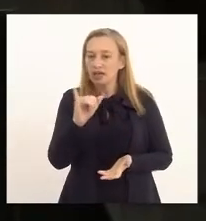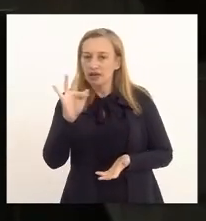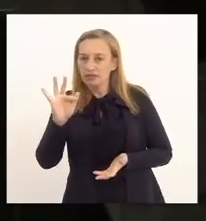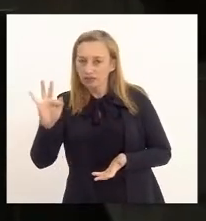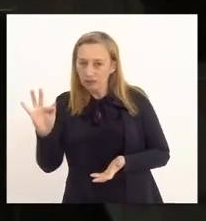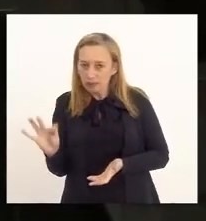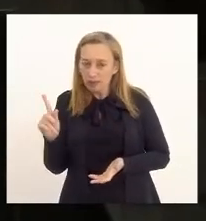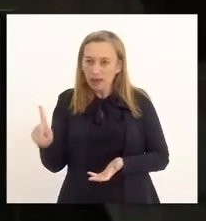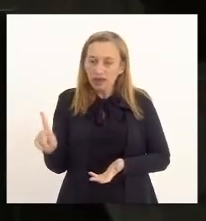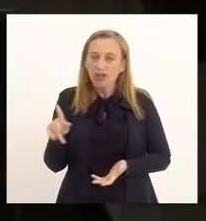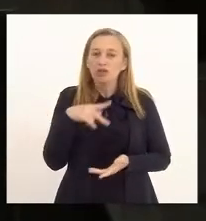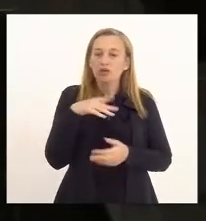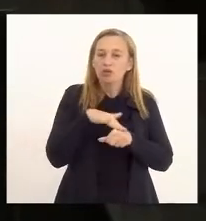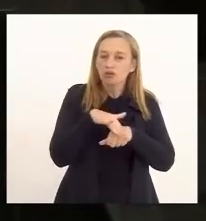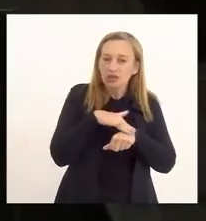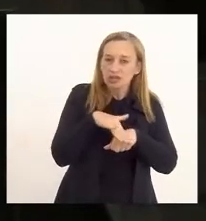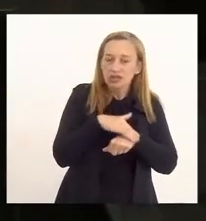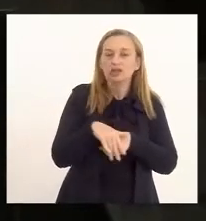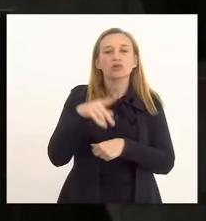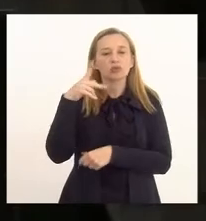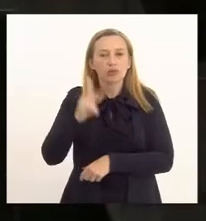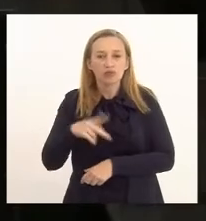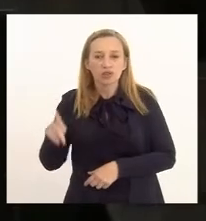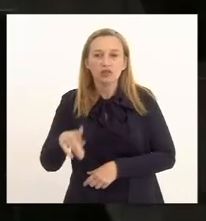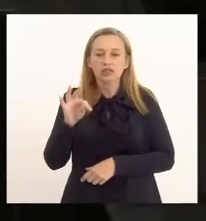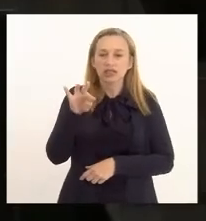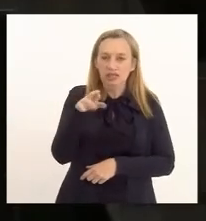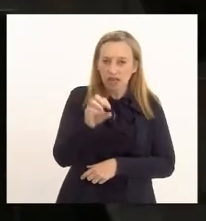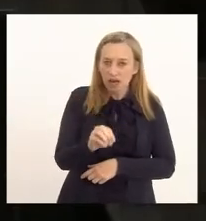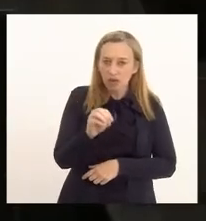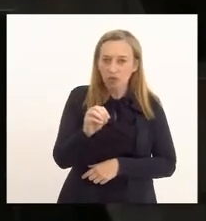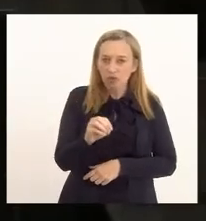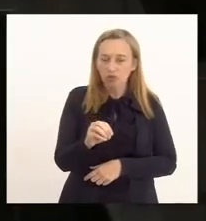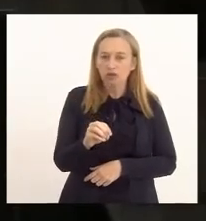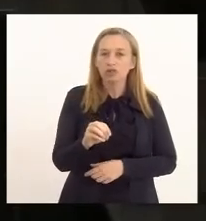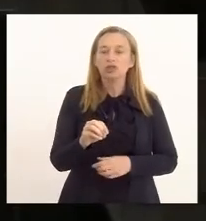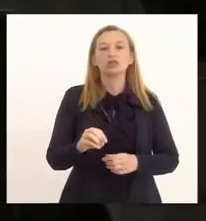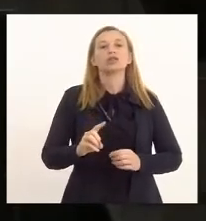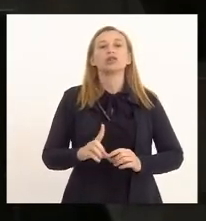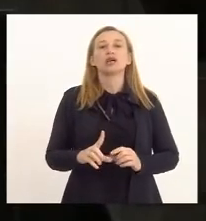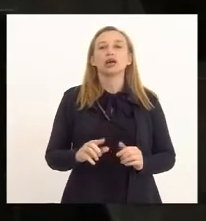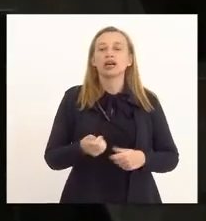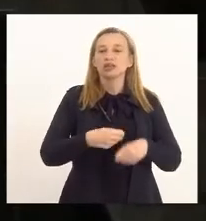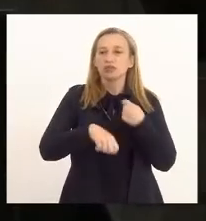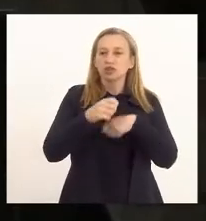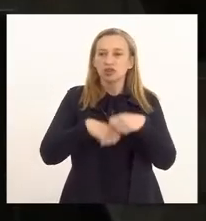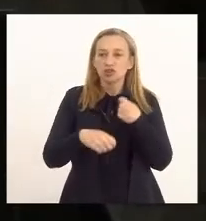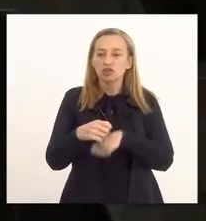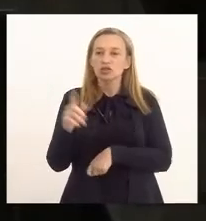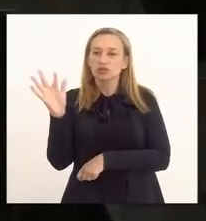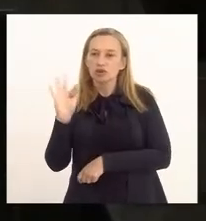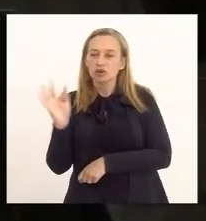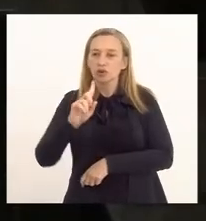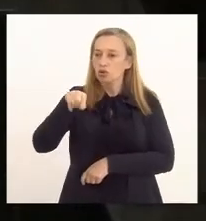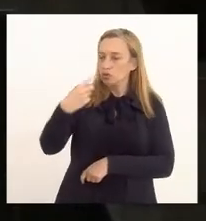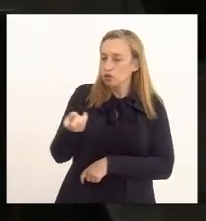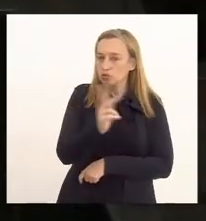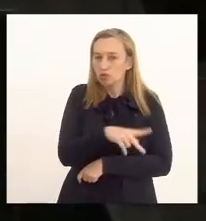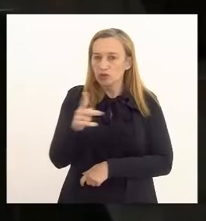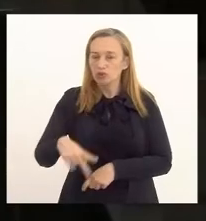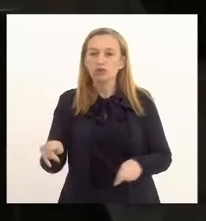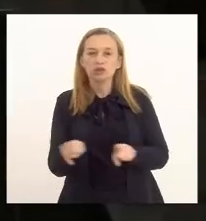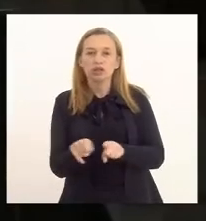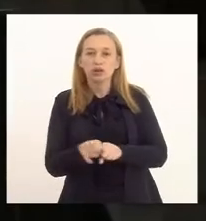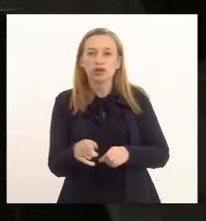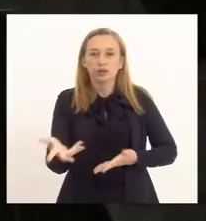lá, conversando com a professora Ana Santiago, a professora Marisa Assis, que dirigem a faculdade, e vários outros professores e professoras, com